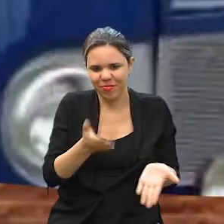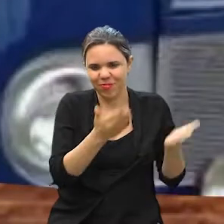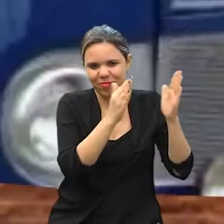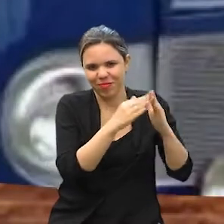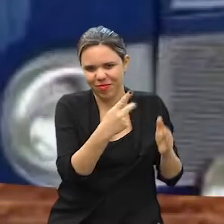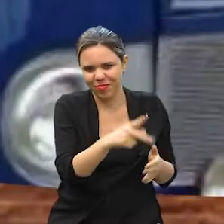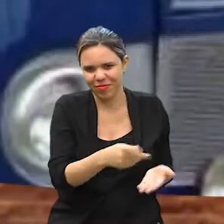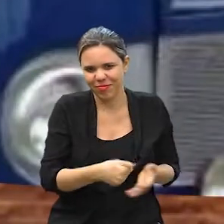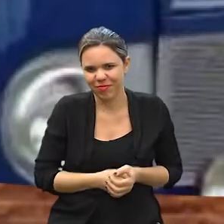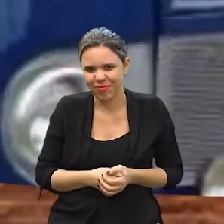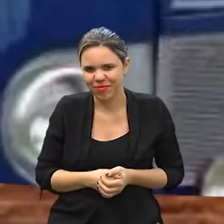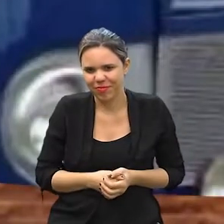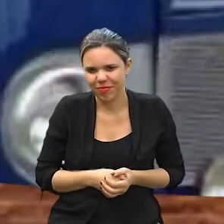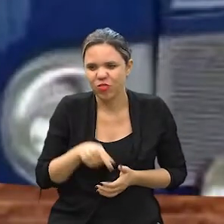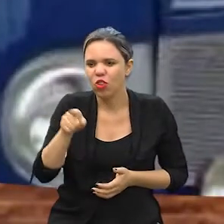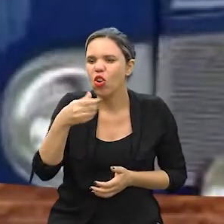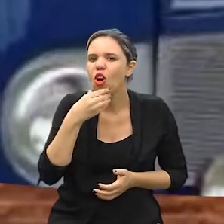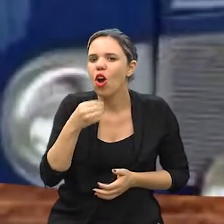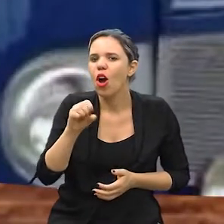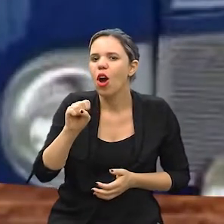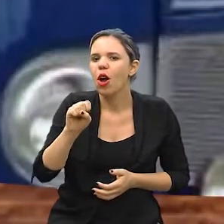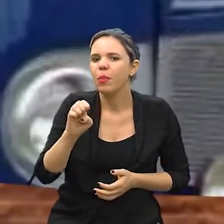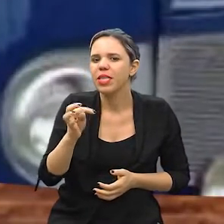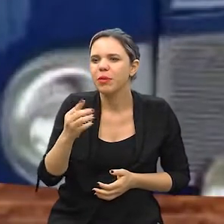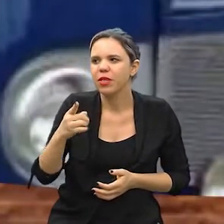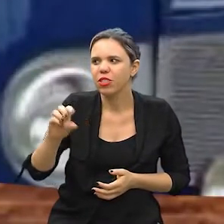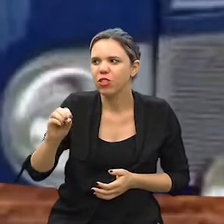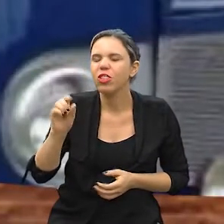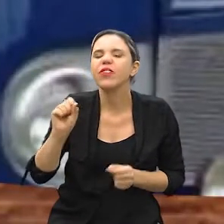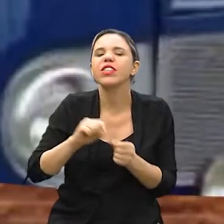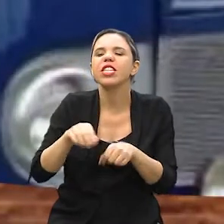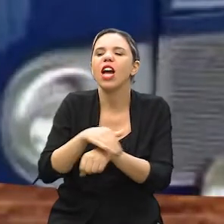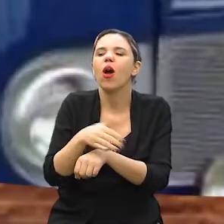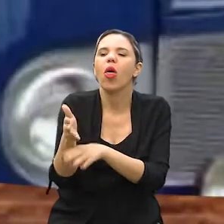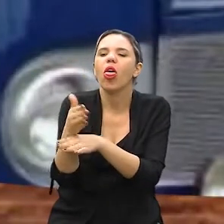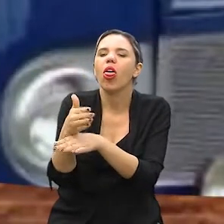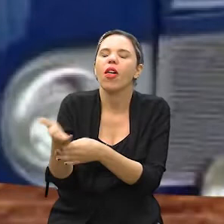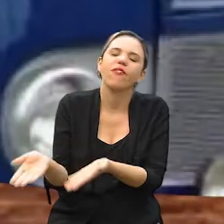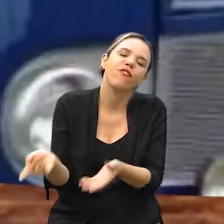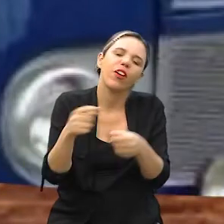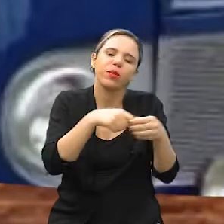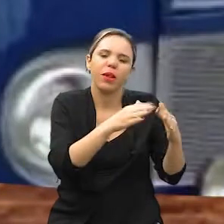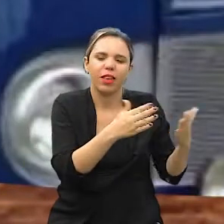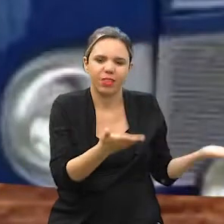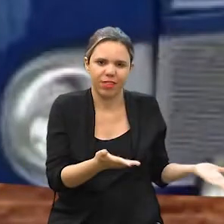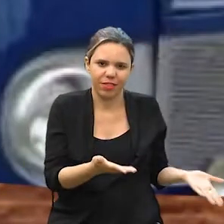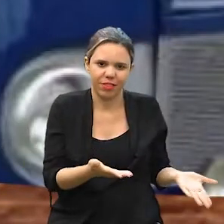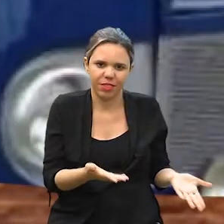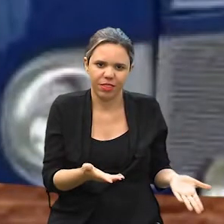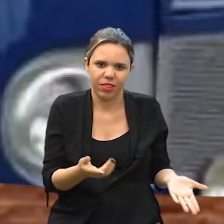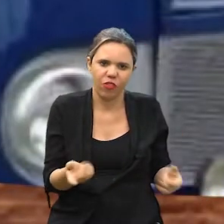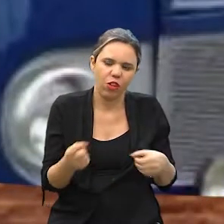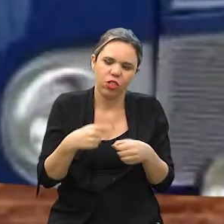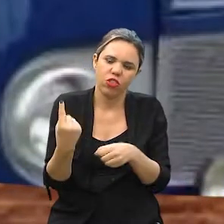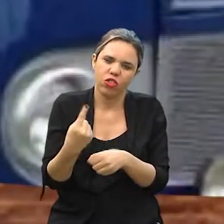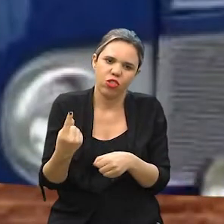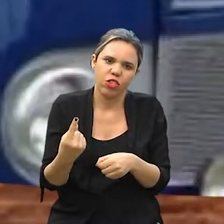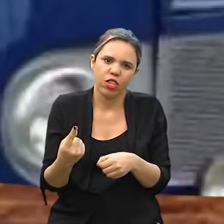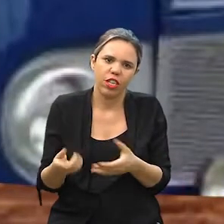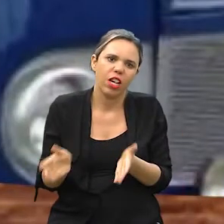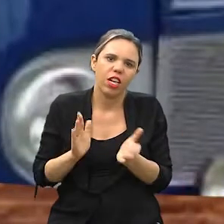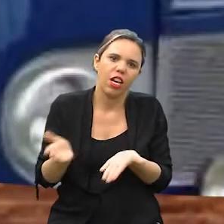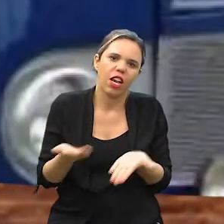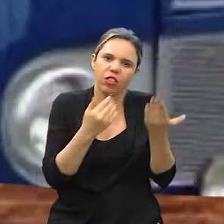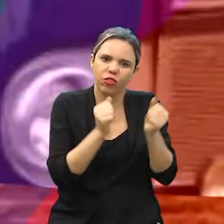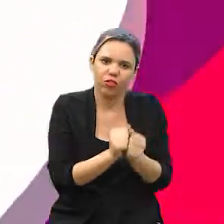casa. Ô, seu Bastião, fazendo o que na rua, filho? Vamos voltar para casa? Quer voltar sozinho ou quer uma